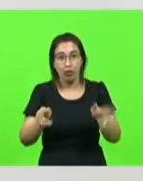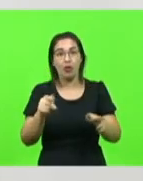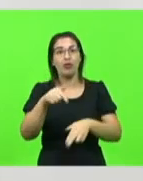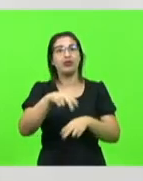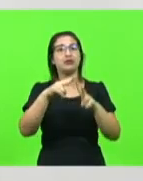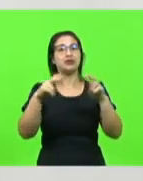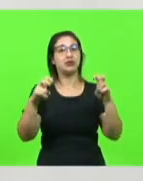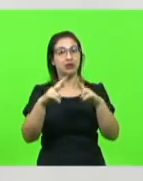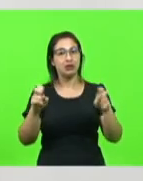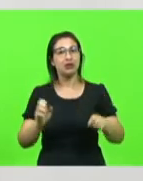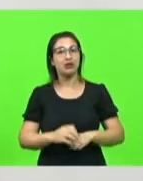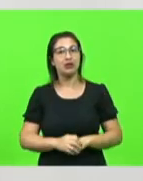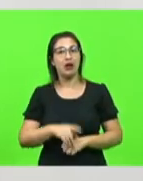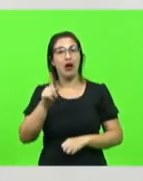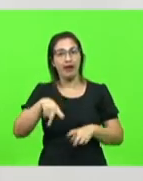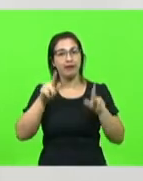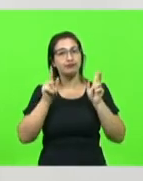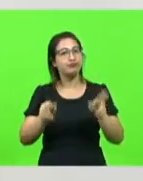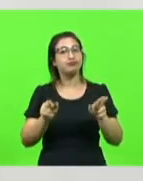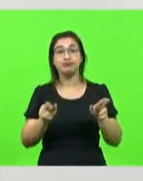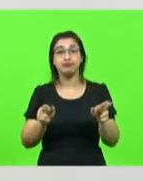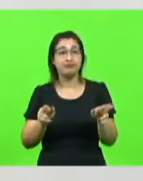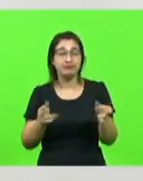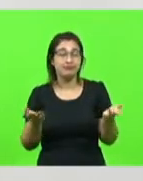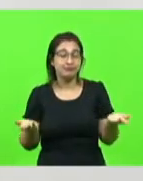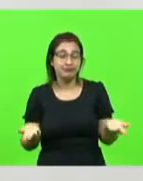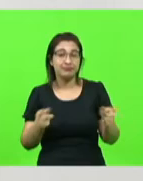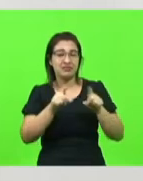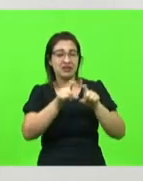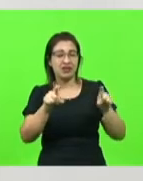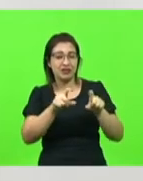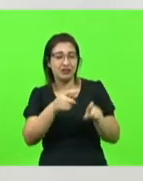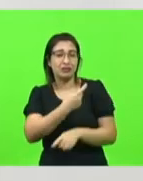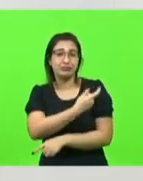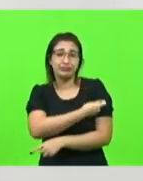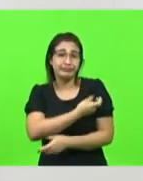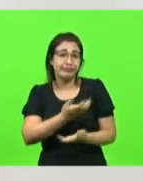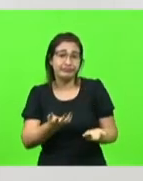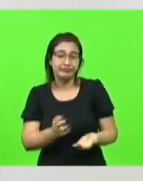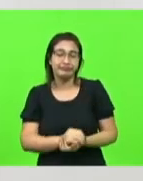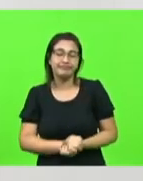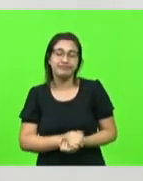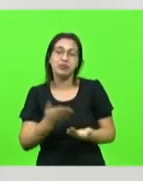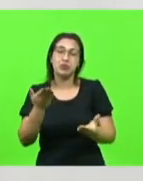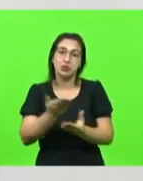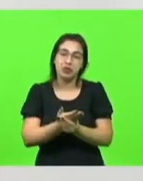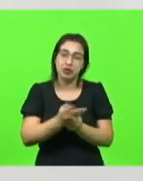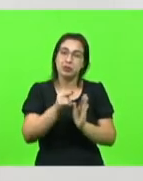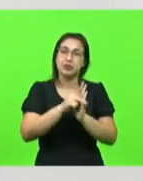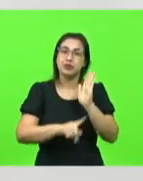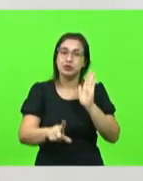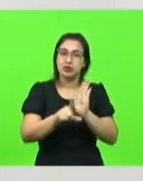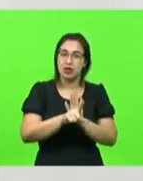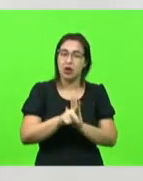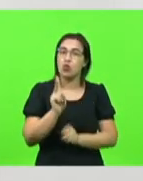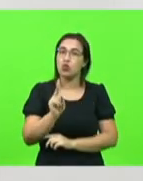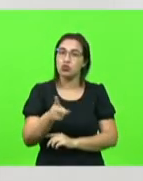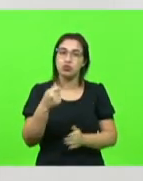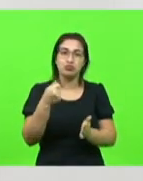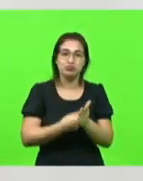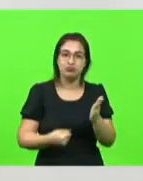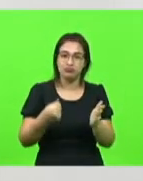Catarina, literalmente o que querem implantar, senhores, eu protocolei esse projeto de lei, vou continuar lutando pela